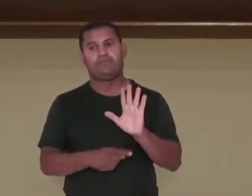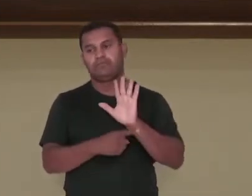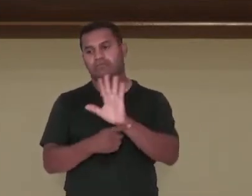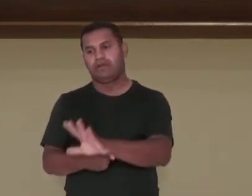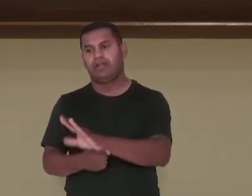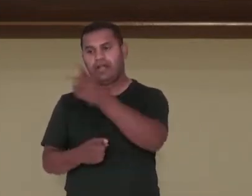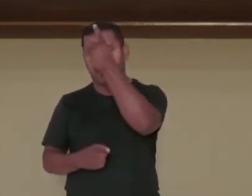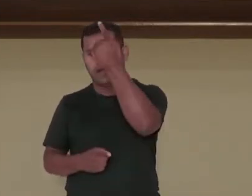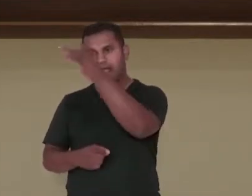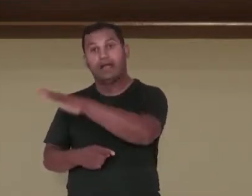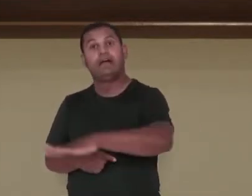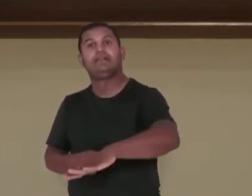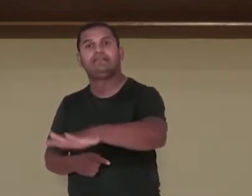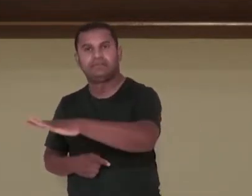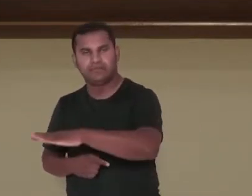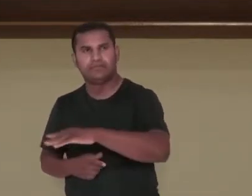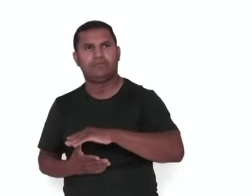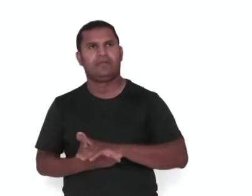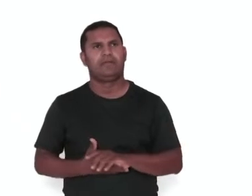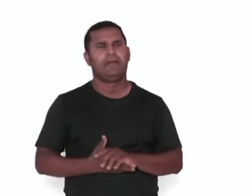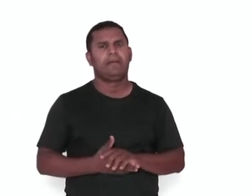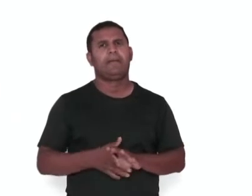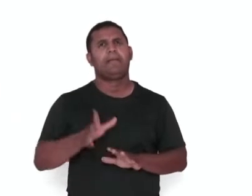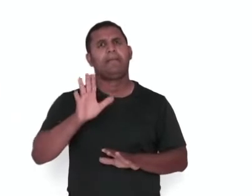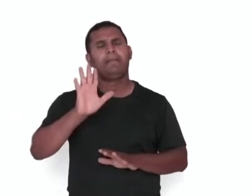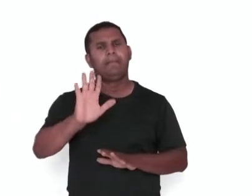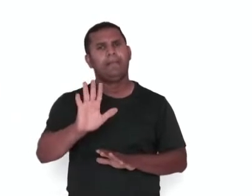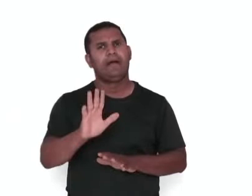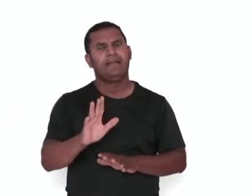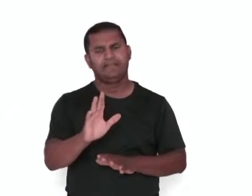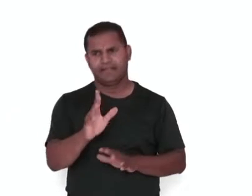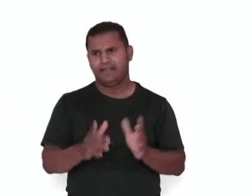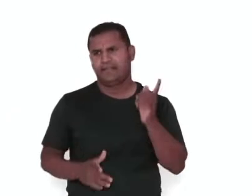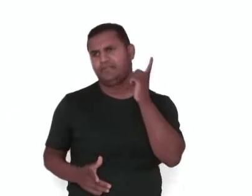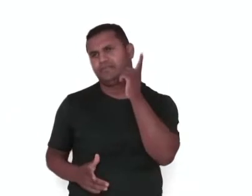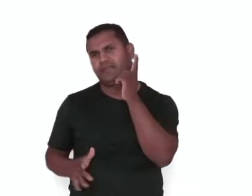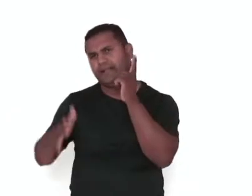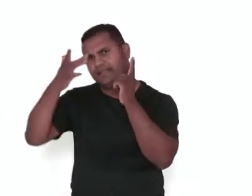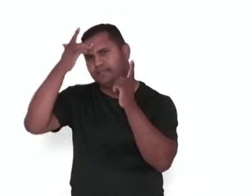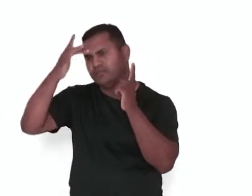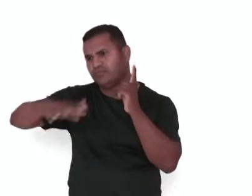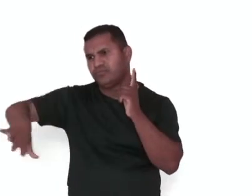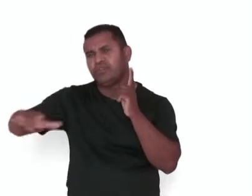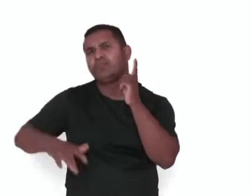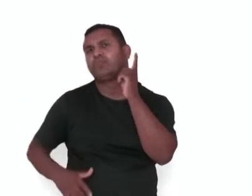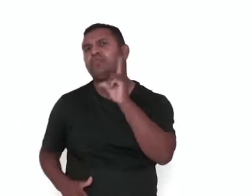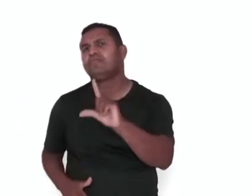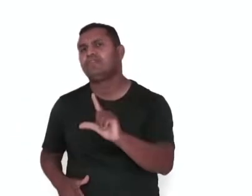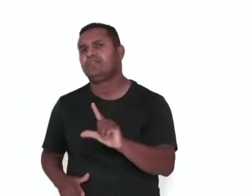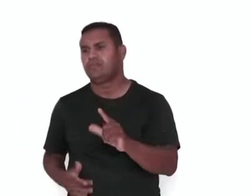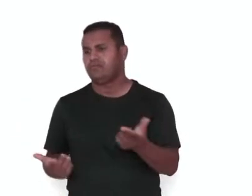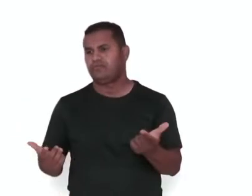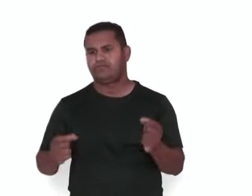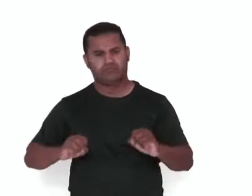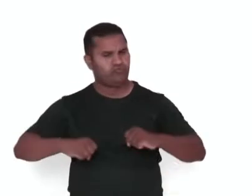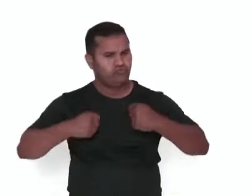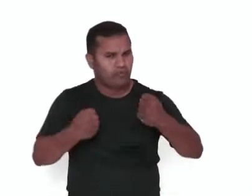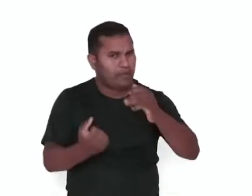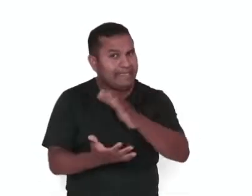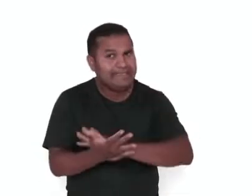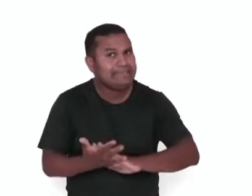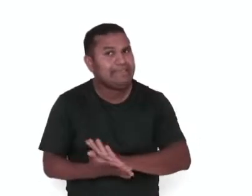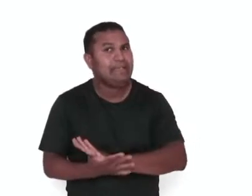muito conquistados, né? Eles não foram conquistados sem luta. Ao contrário, os trabalhadores se mobilizaram